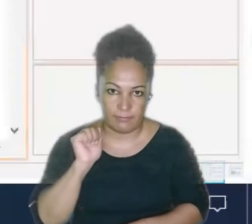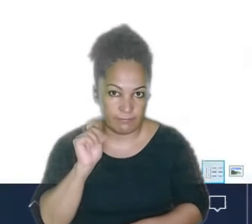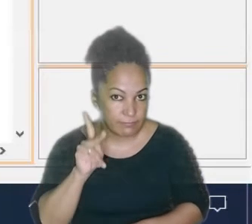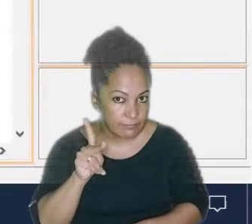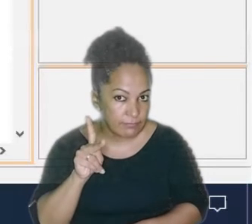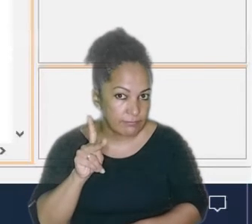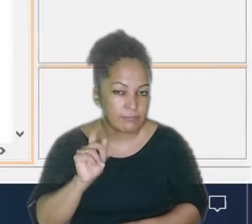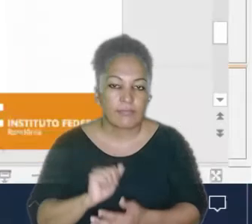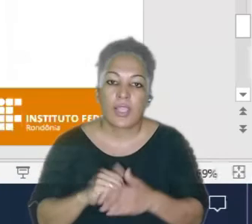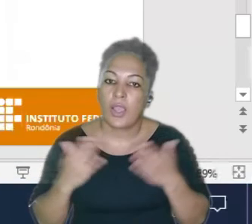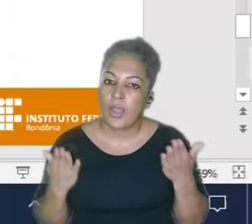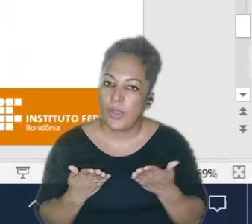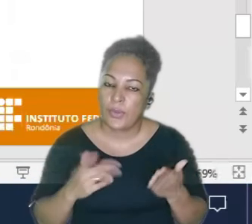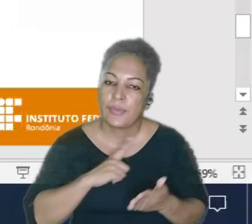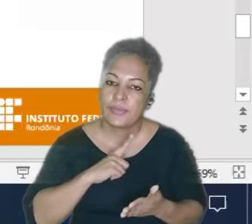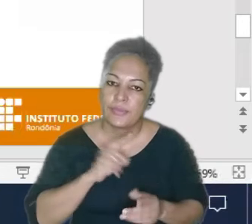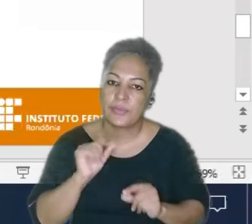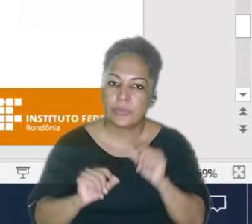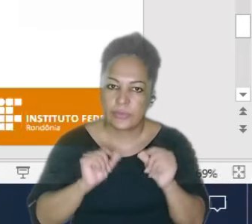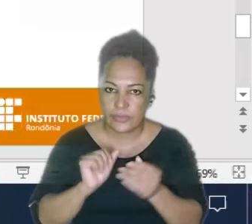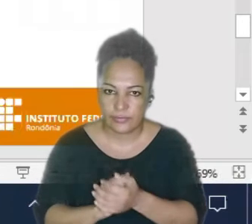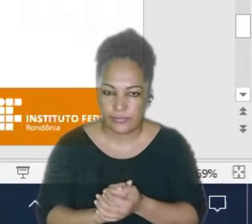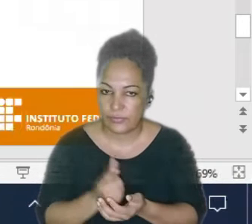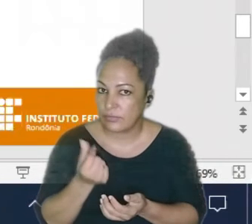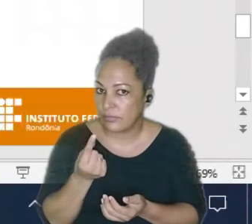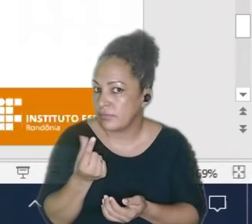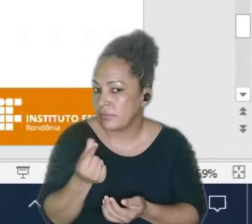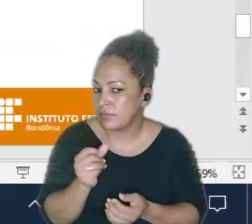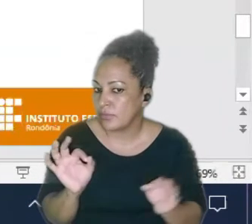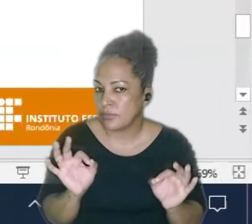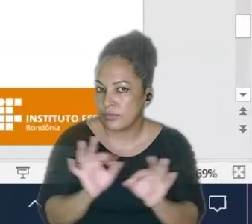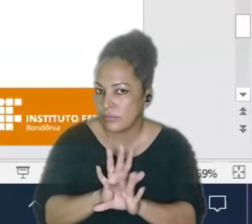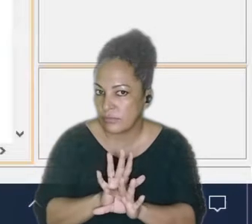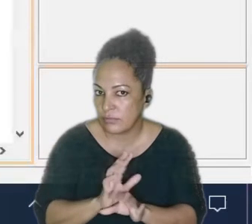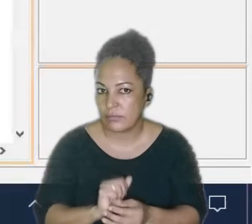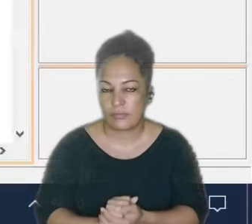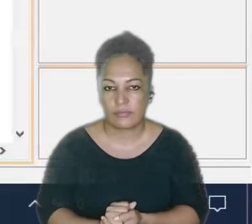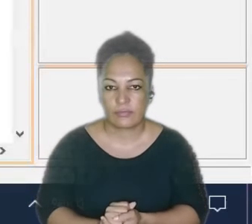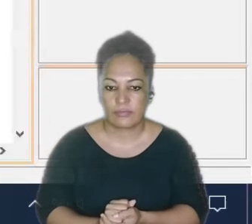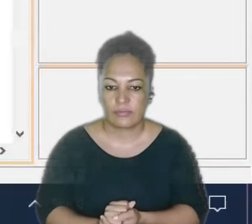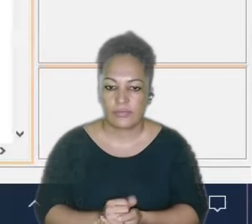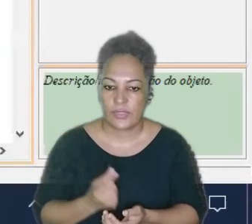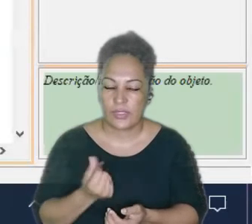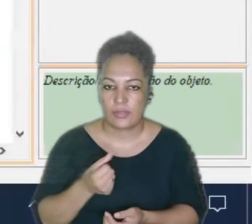Beleza? Agora temos o recebimento, por fim. Só isso.